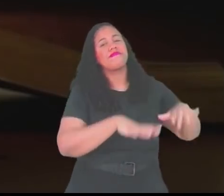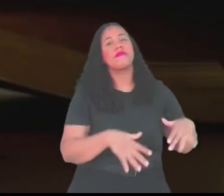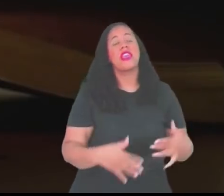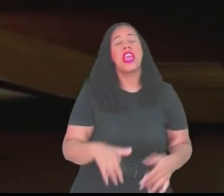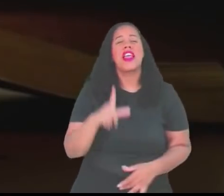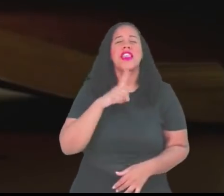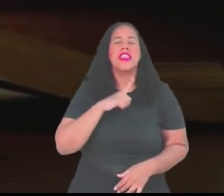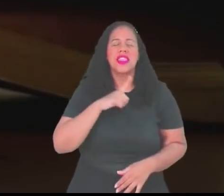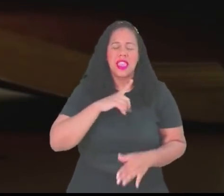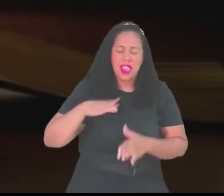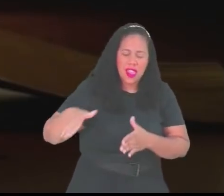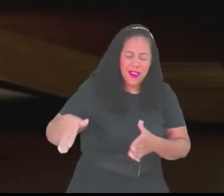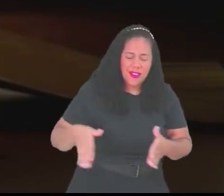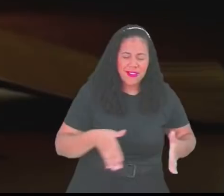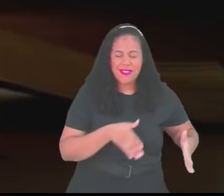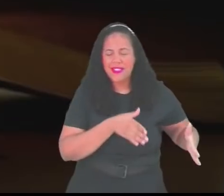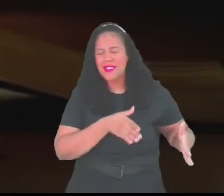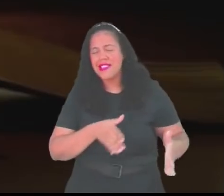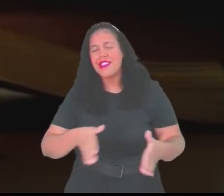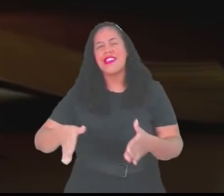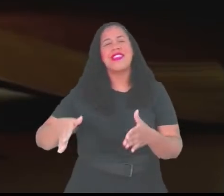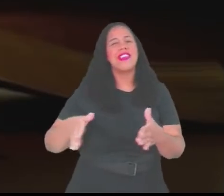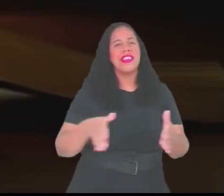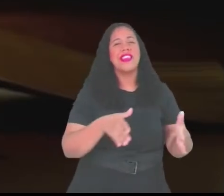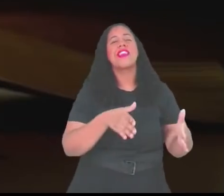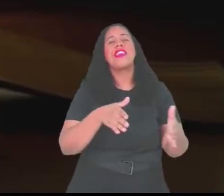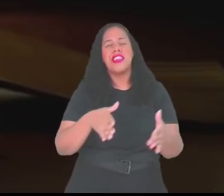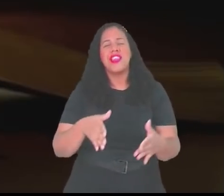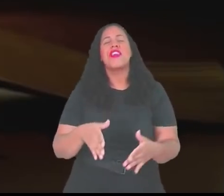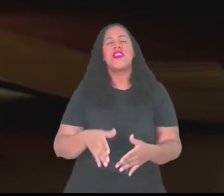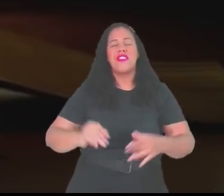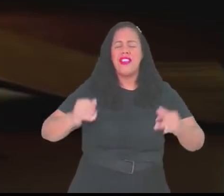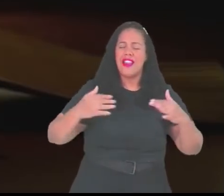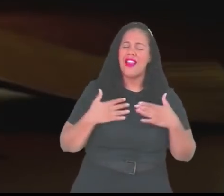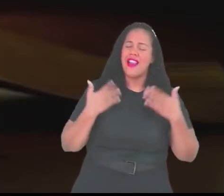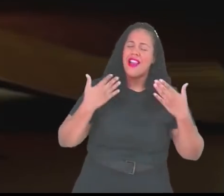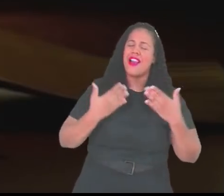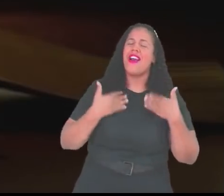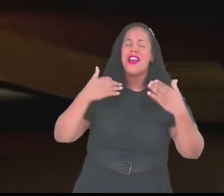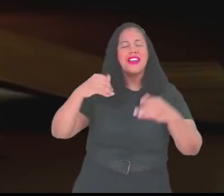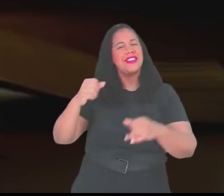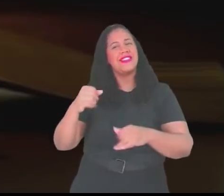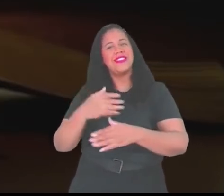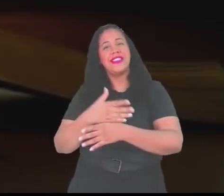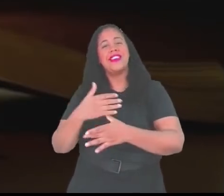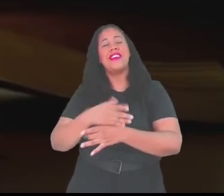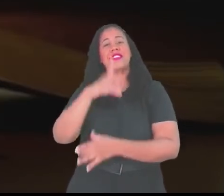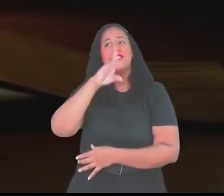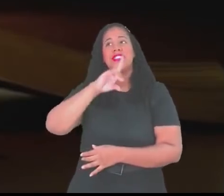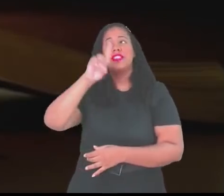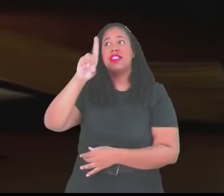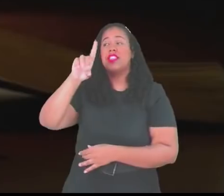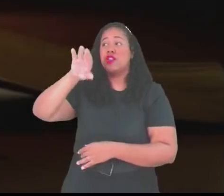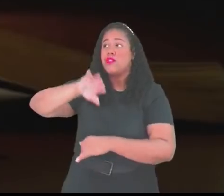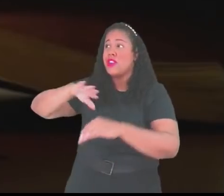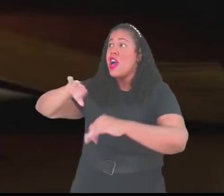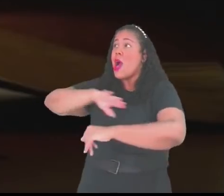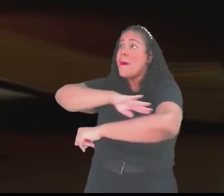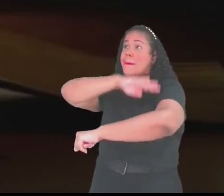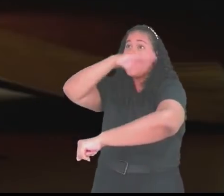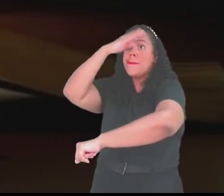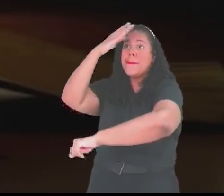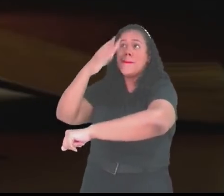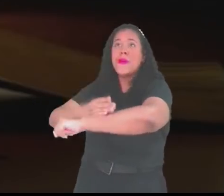um rio cujas correntes alegram a cidade de Deus, o santuário das moradas do